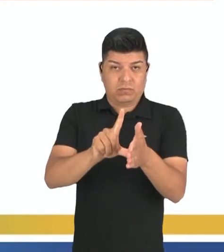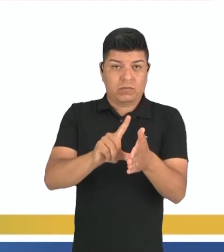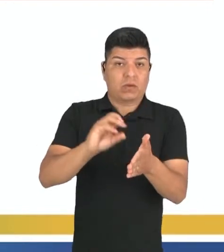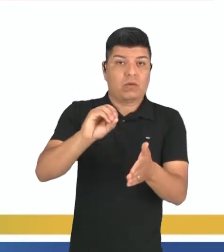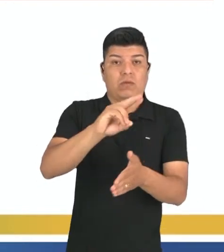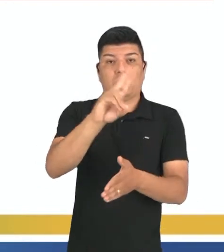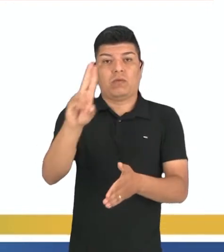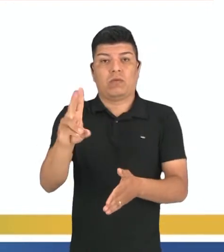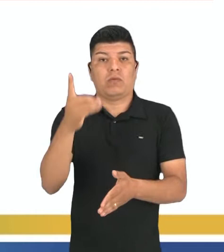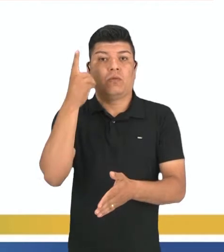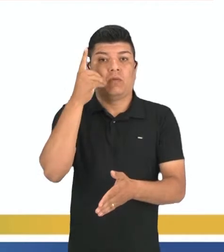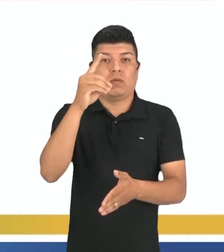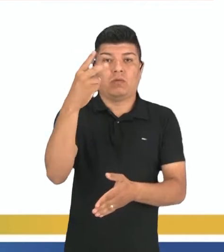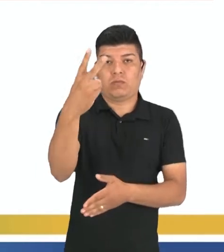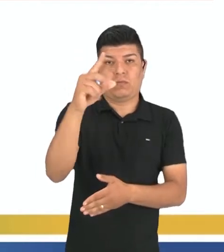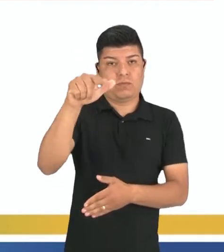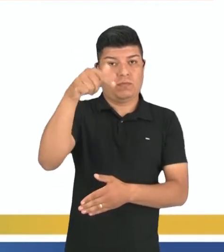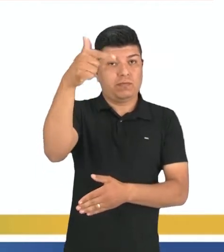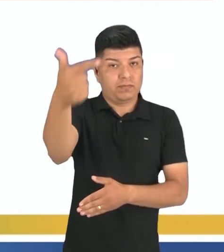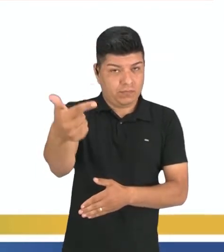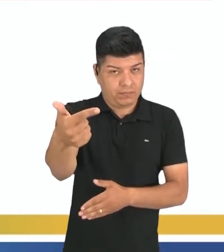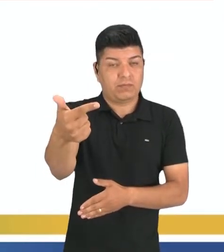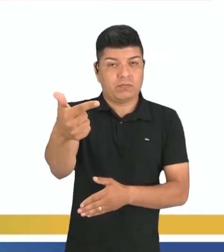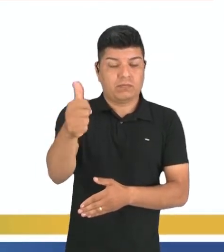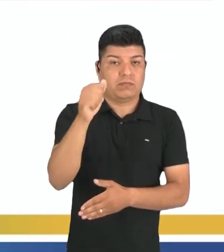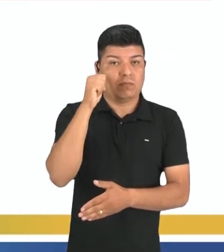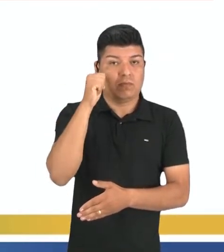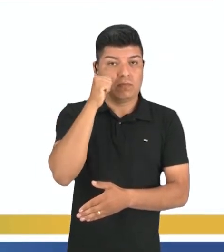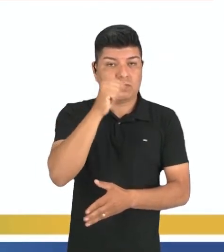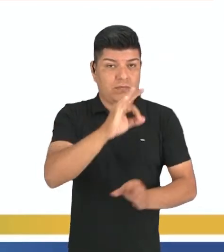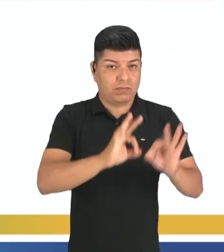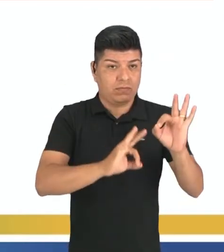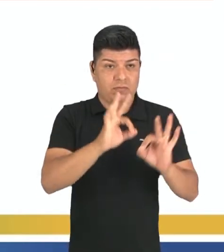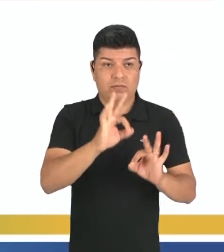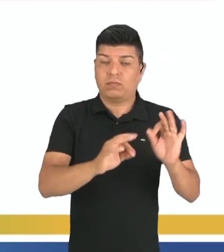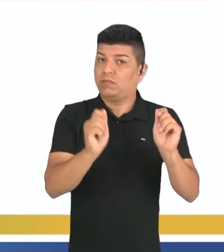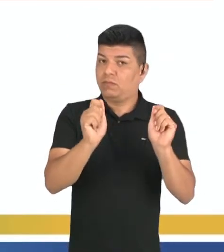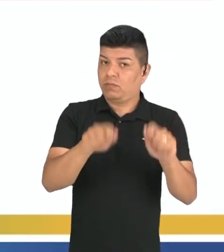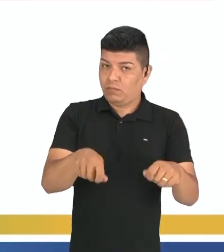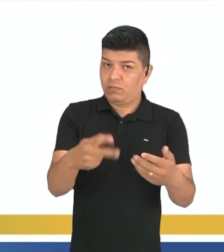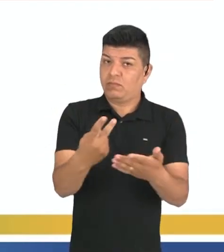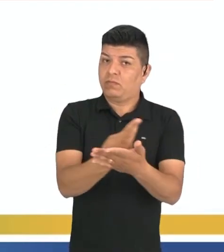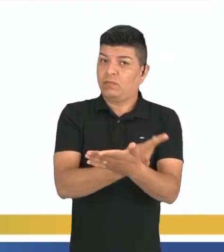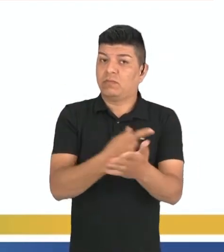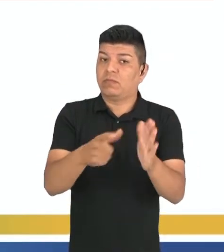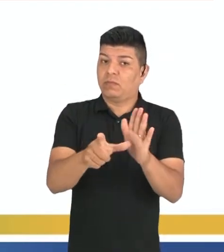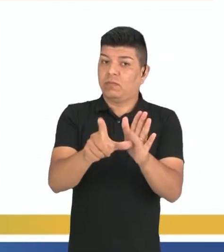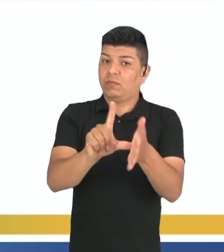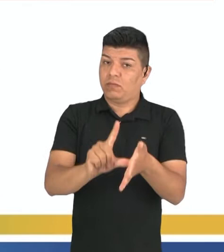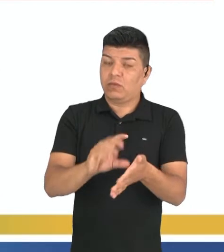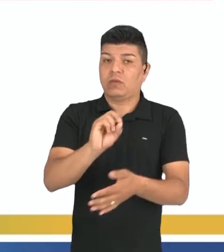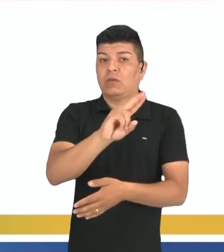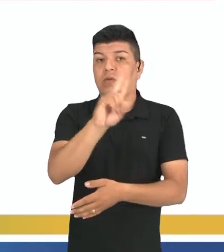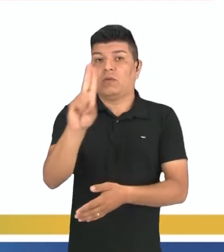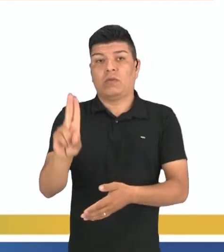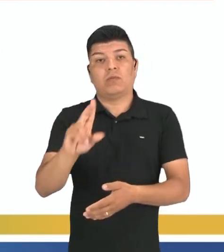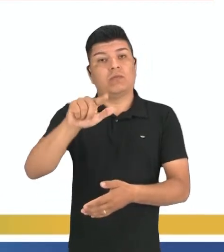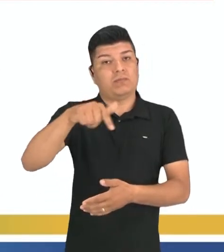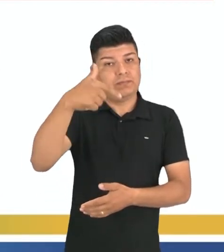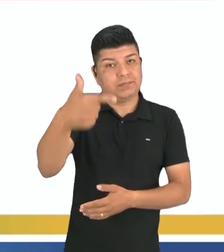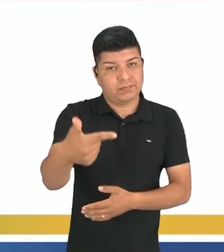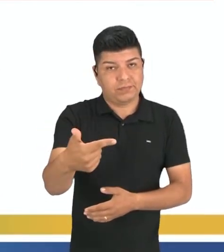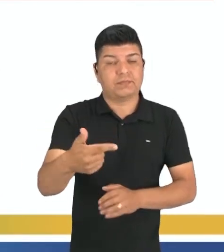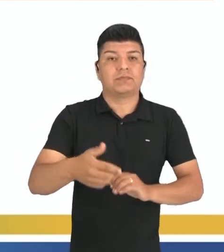gente chama de período fértil. Por quê? Porque essa ovocitação ela pode ocorrer um pouco antes ou um pouco